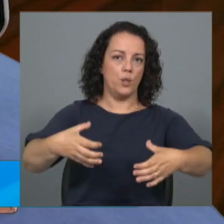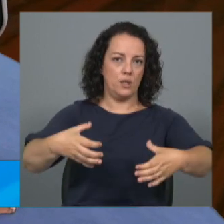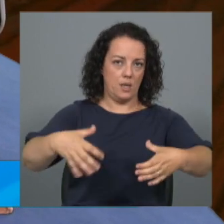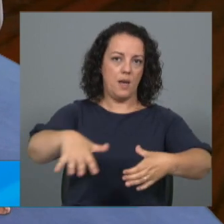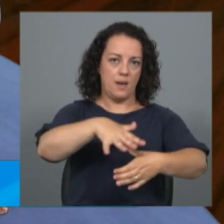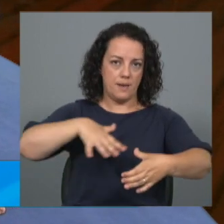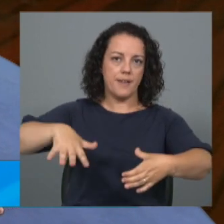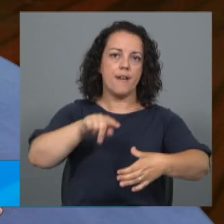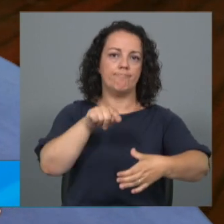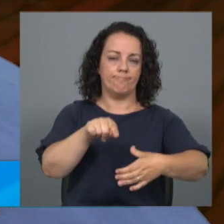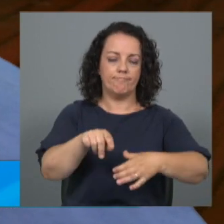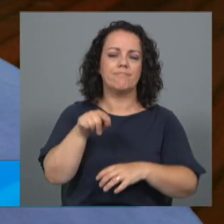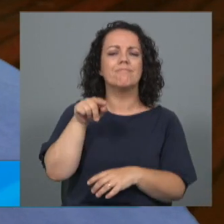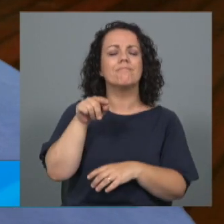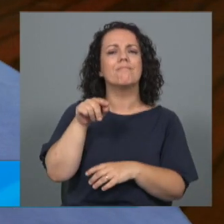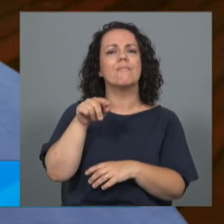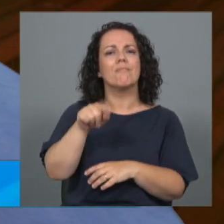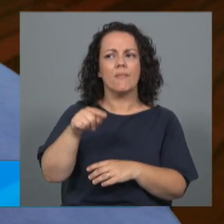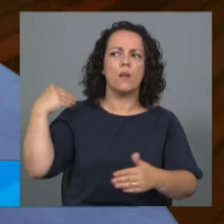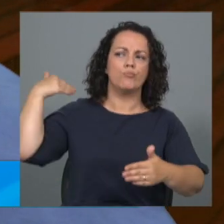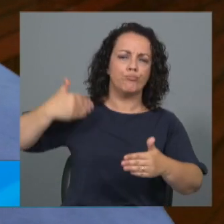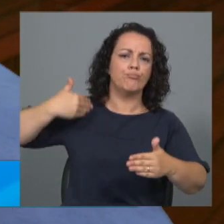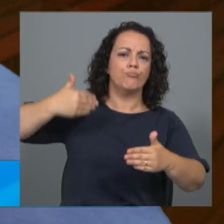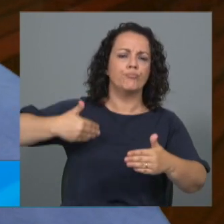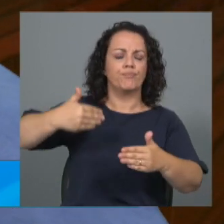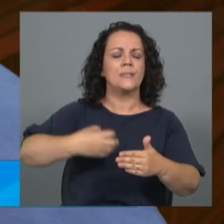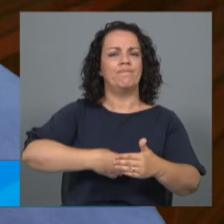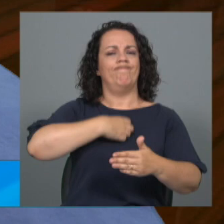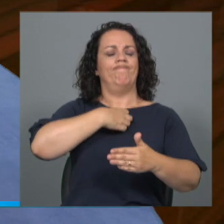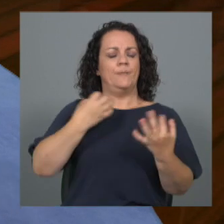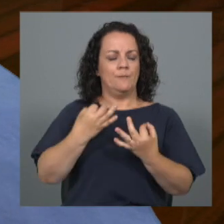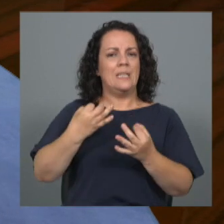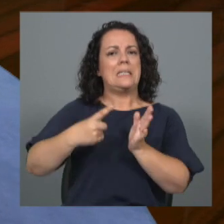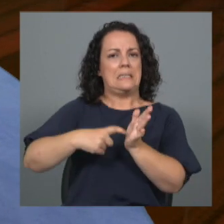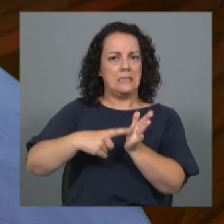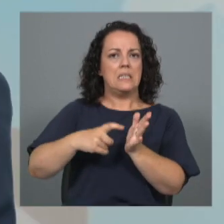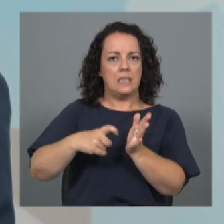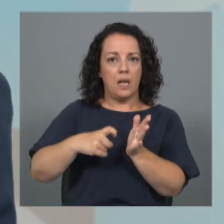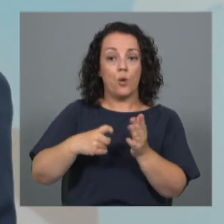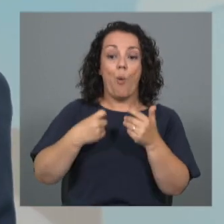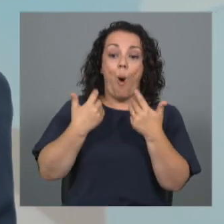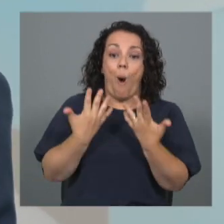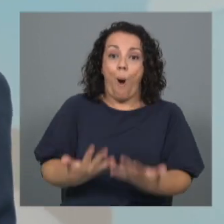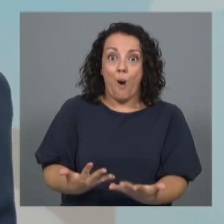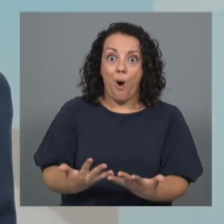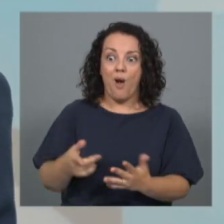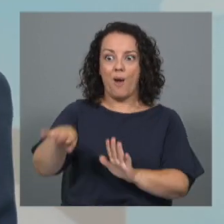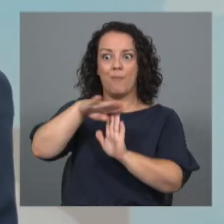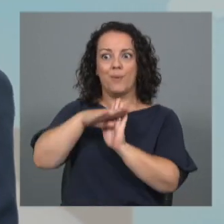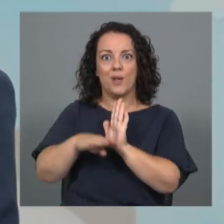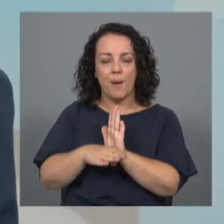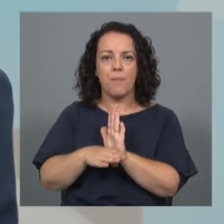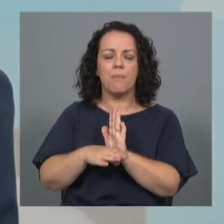vários anos vinha a ser identificado como necessário e, mais uma vez, com o apoio deste programa de